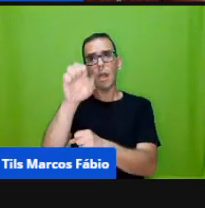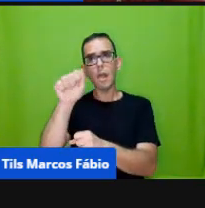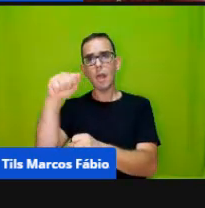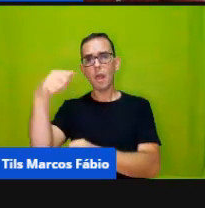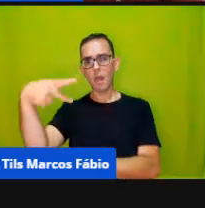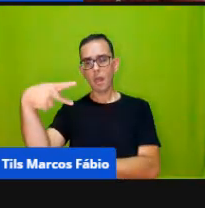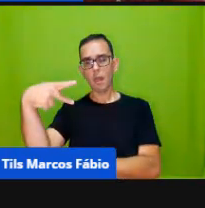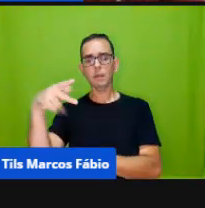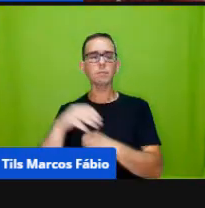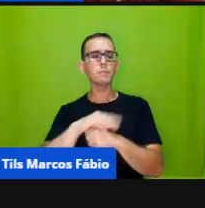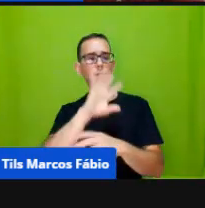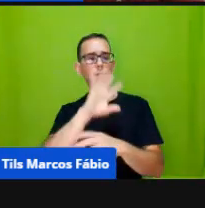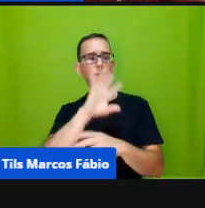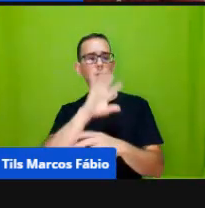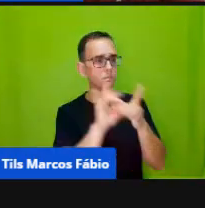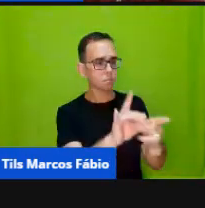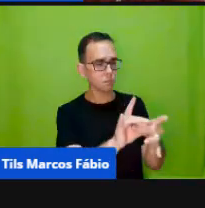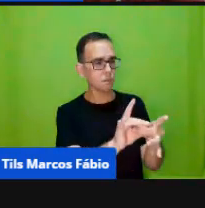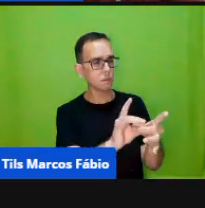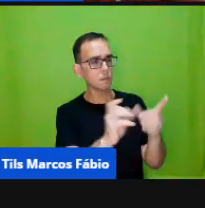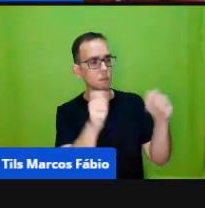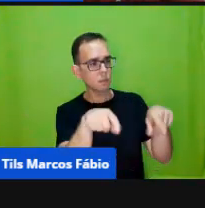da CEMED, e a gente,